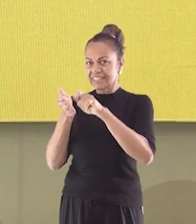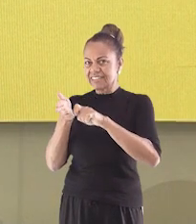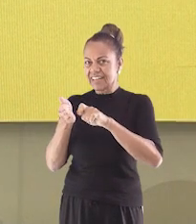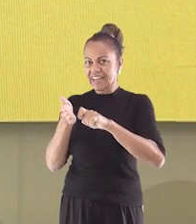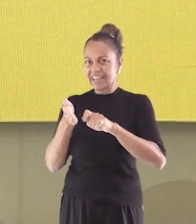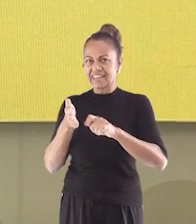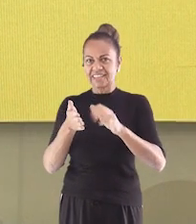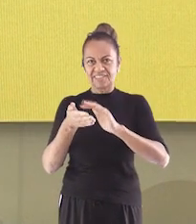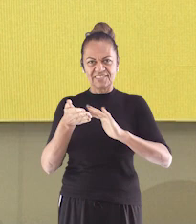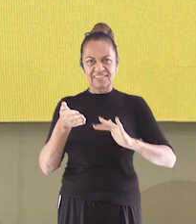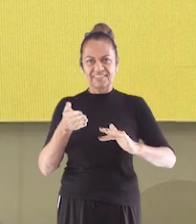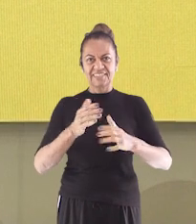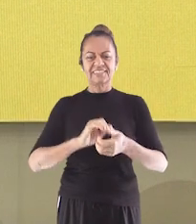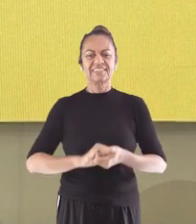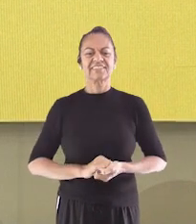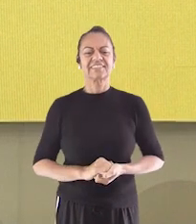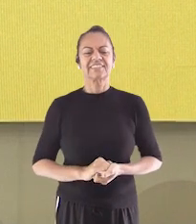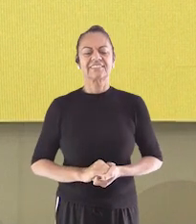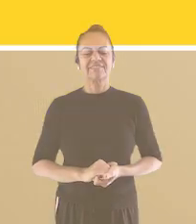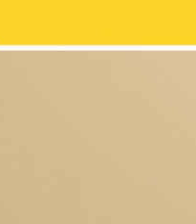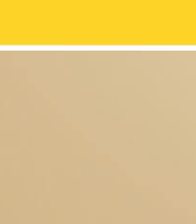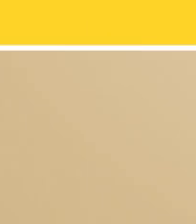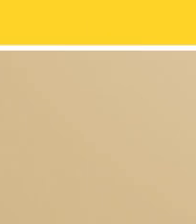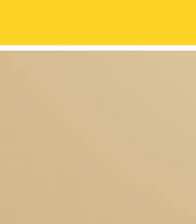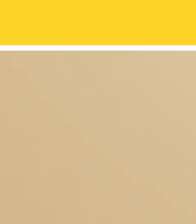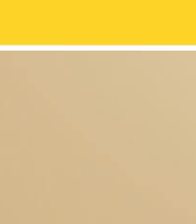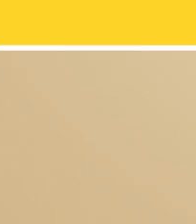um tempinho para vocês anotarem a atividade.